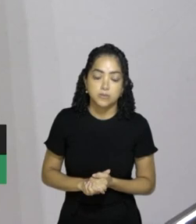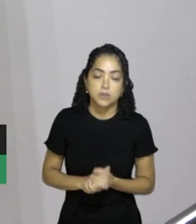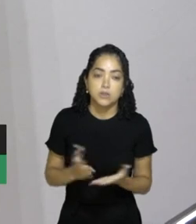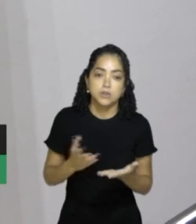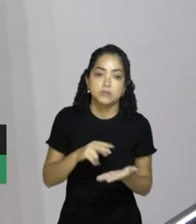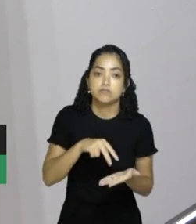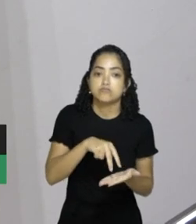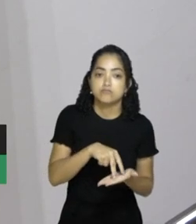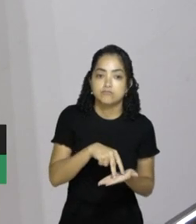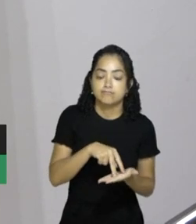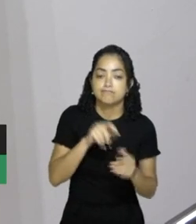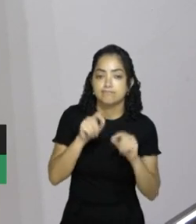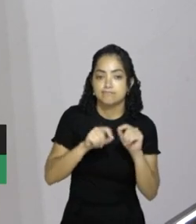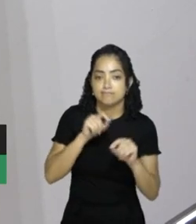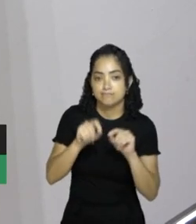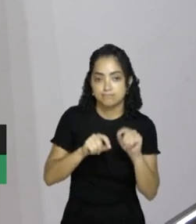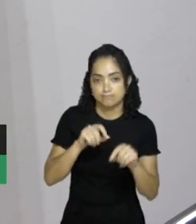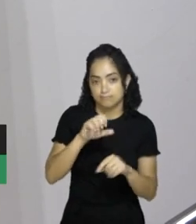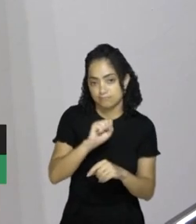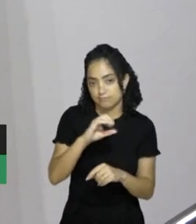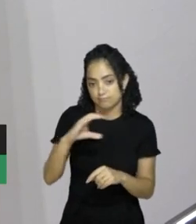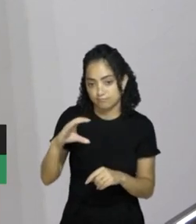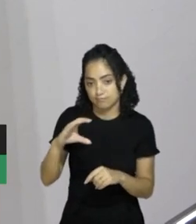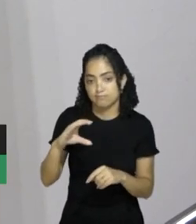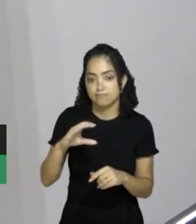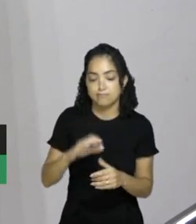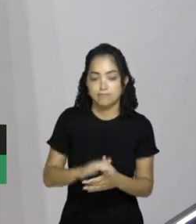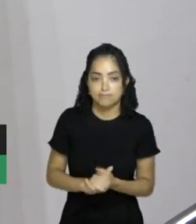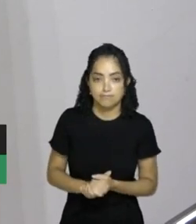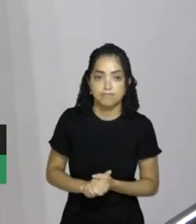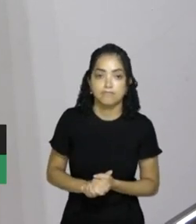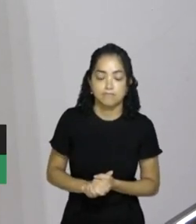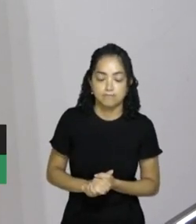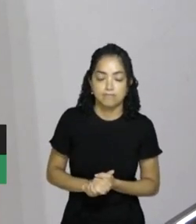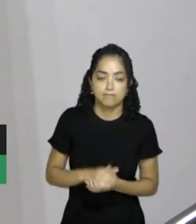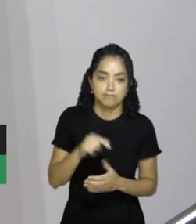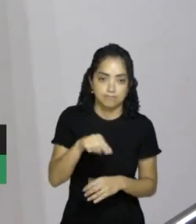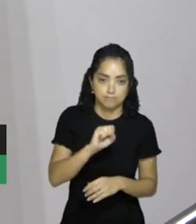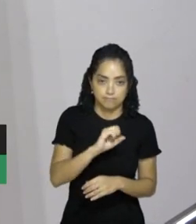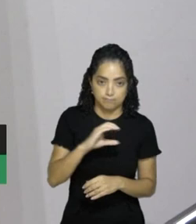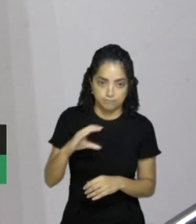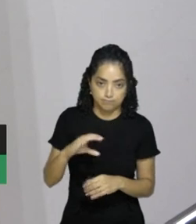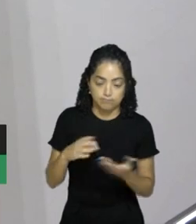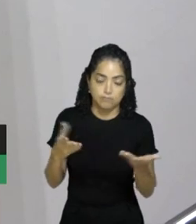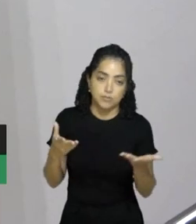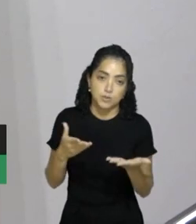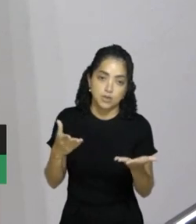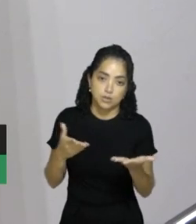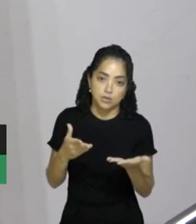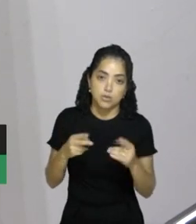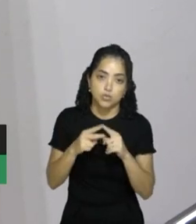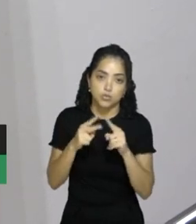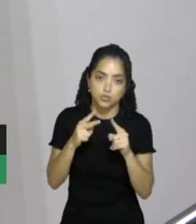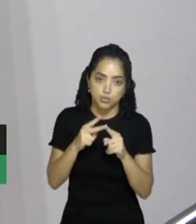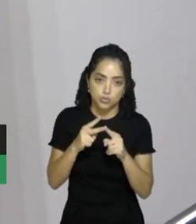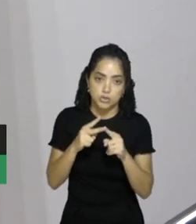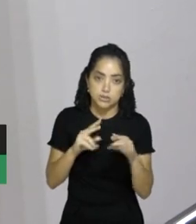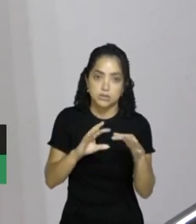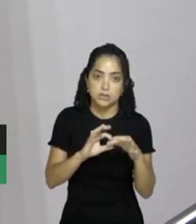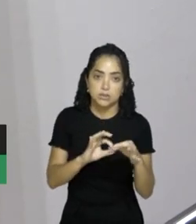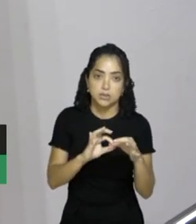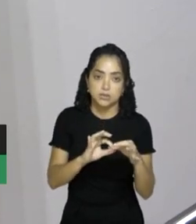venho aqui falar sobre SC a nossa S6 aqui no estado e aqui eu vou meter a duas importantes ligações